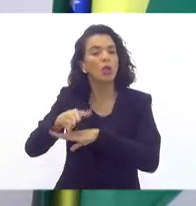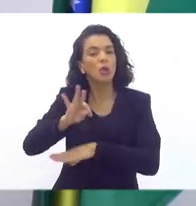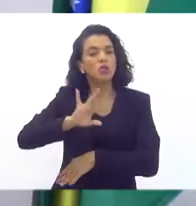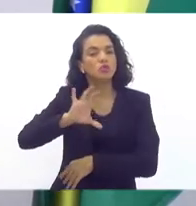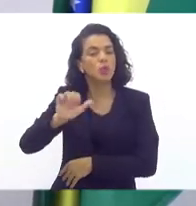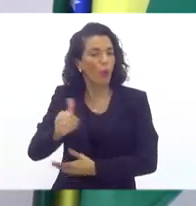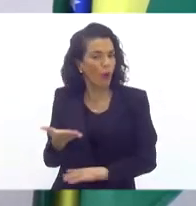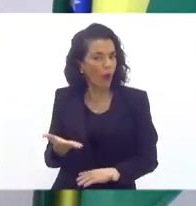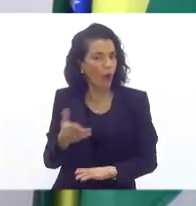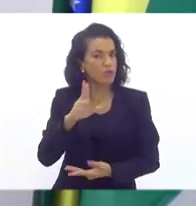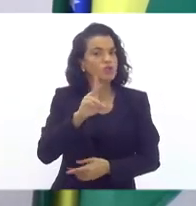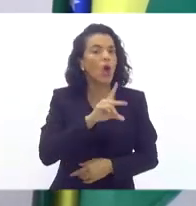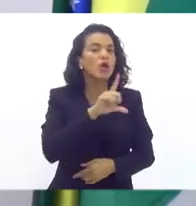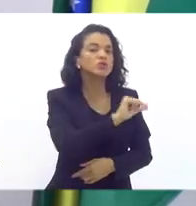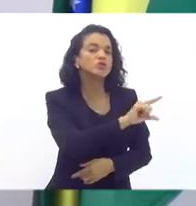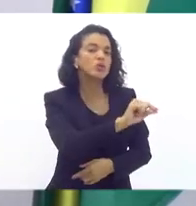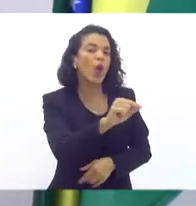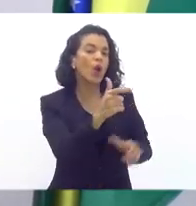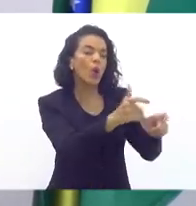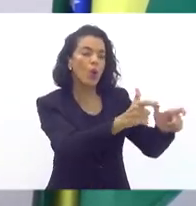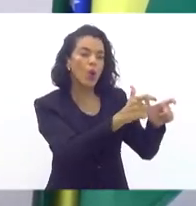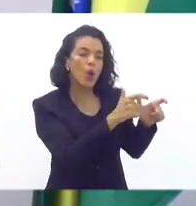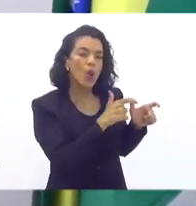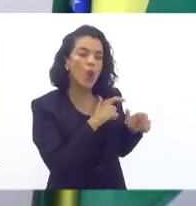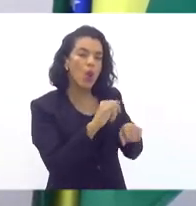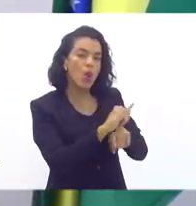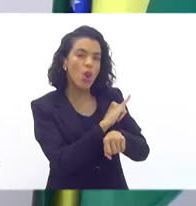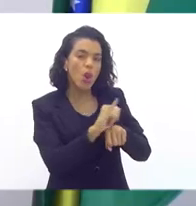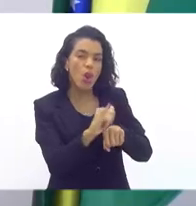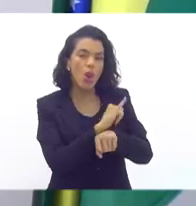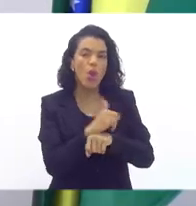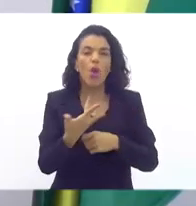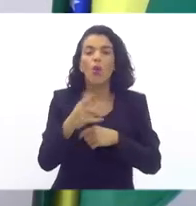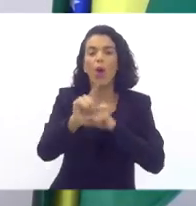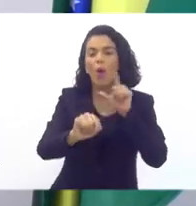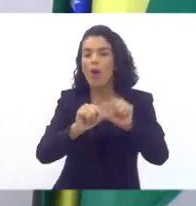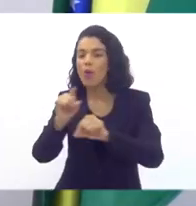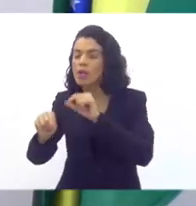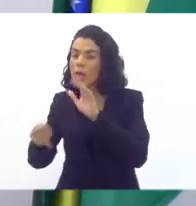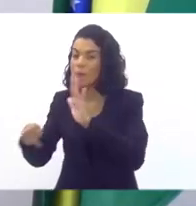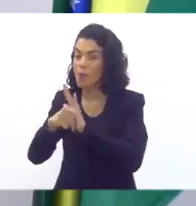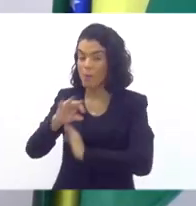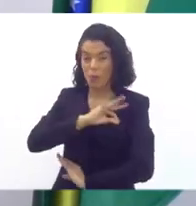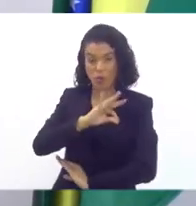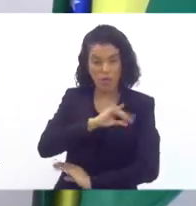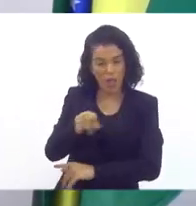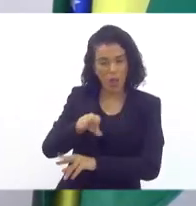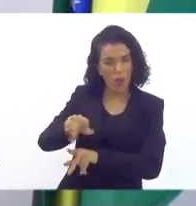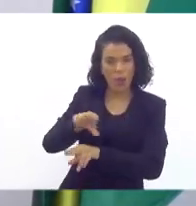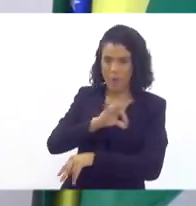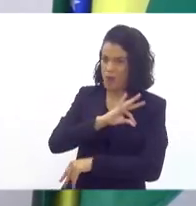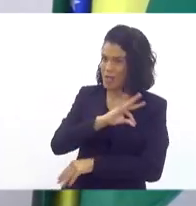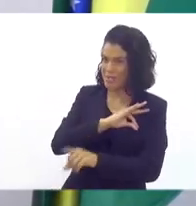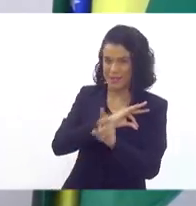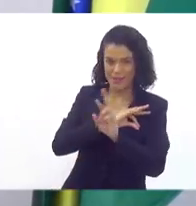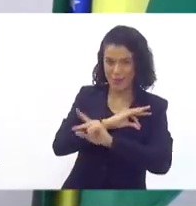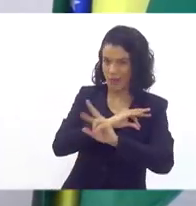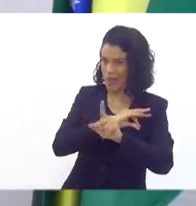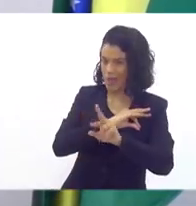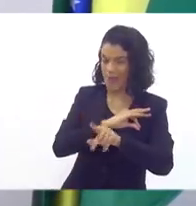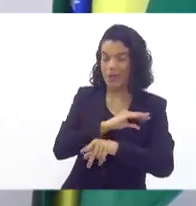Por que que só escolhe em determinadas localidades Qual o critério policial que esse indivíduo que nem policial é pelo menos é o que me consta